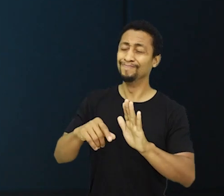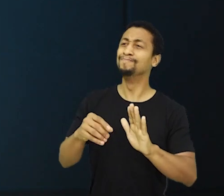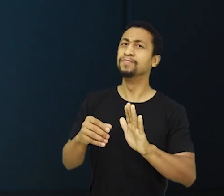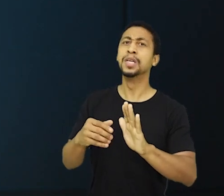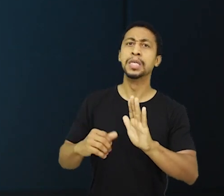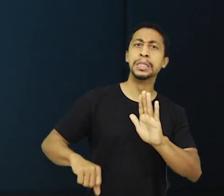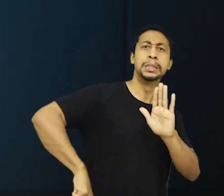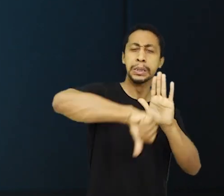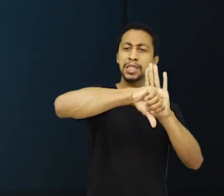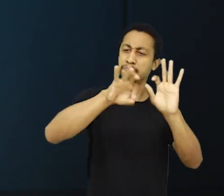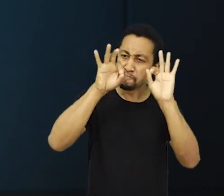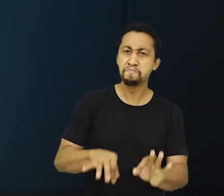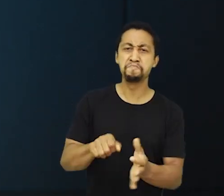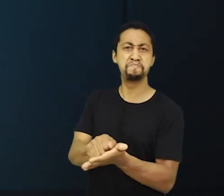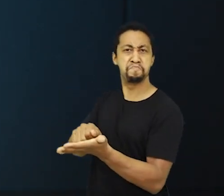de indenização,